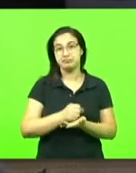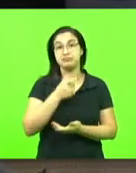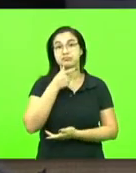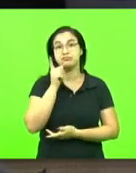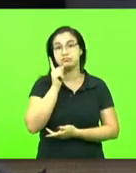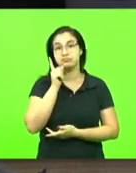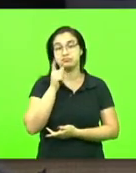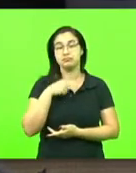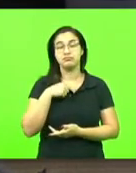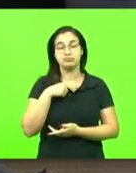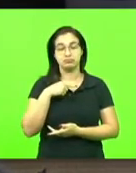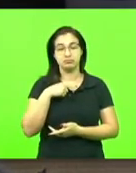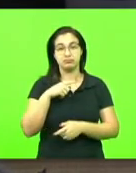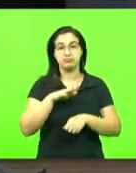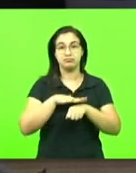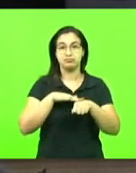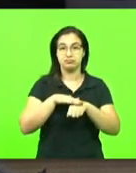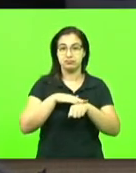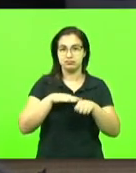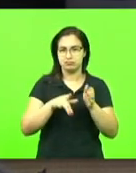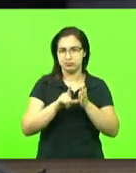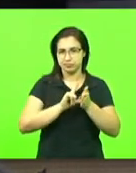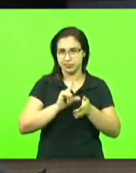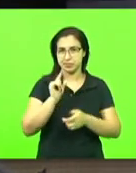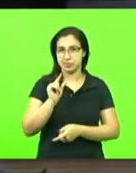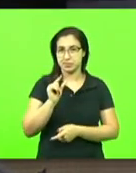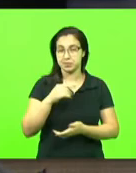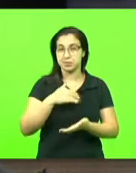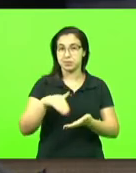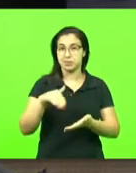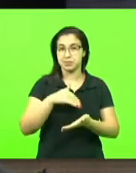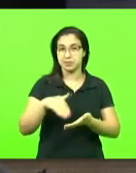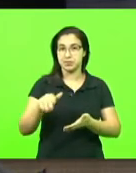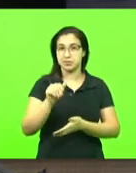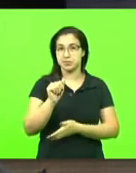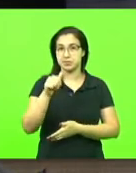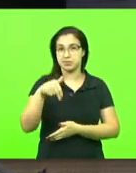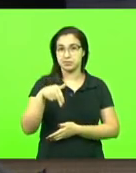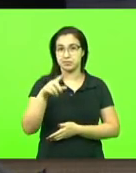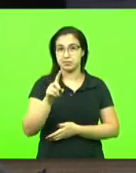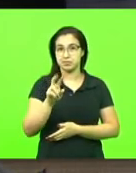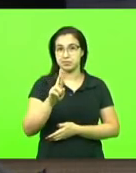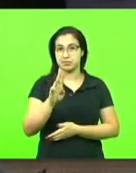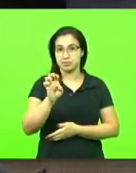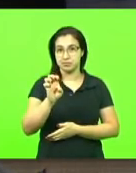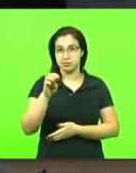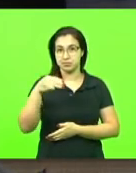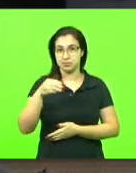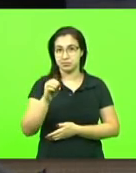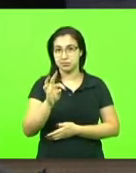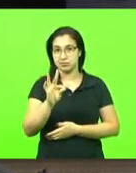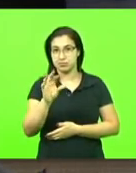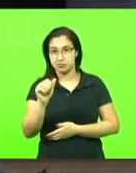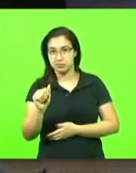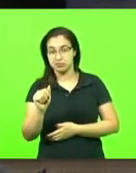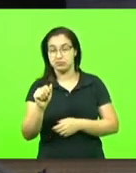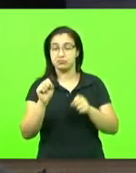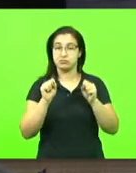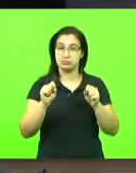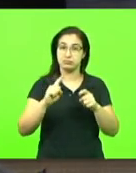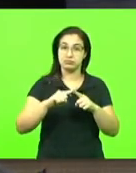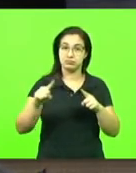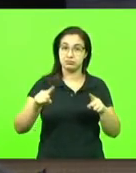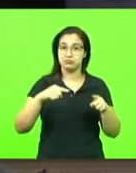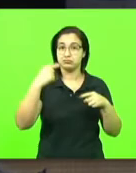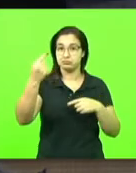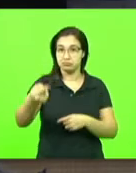tive uma conversa preliminar com o secretário André Mota, e provavelmente na próxima semana vamos